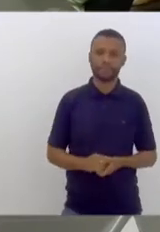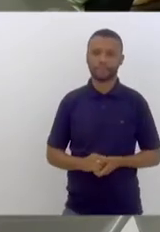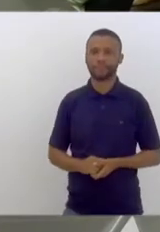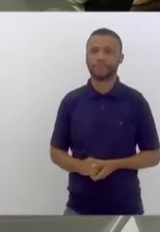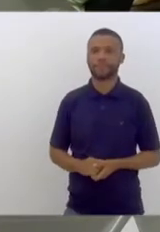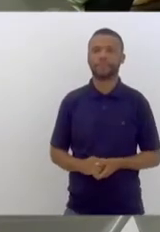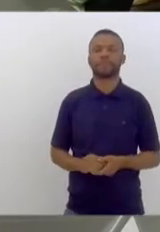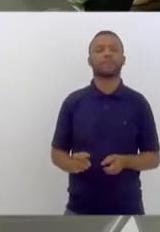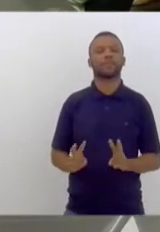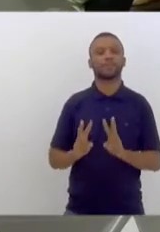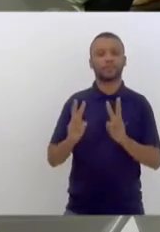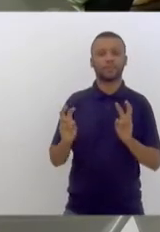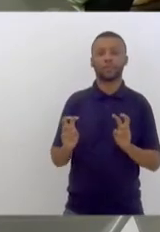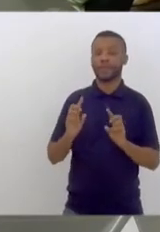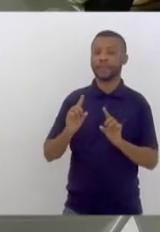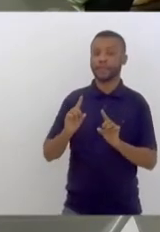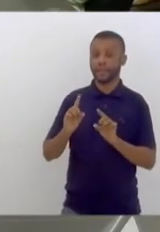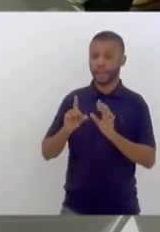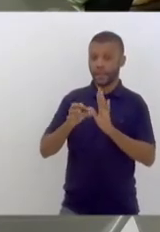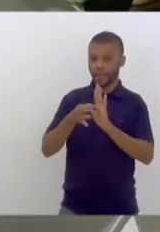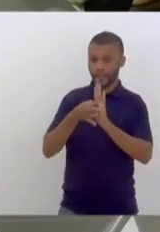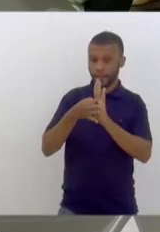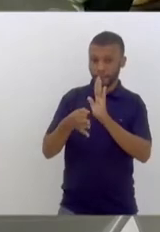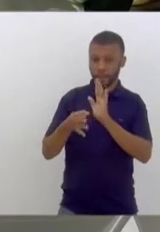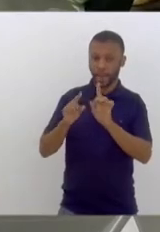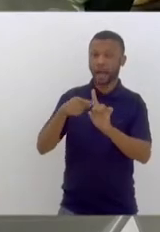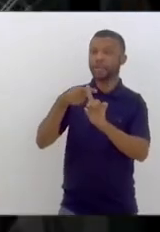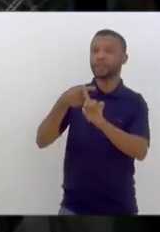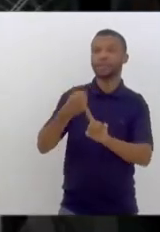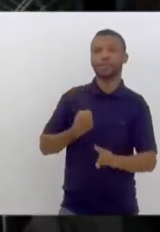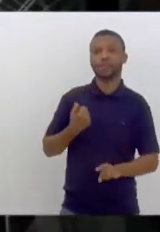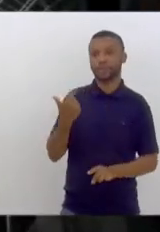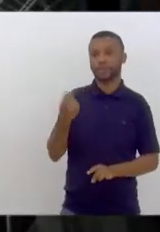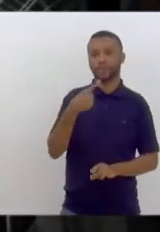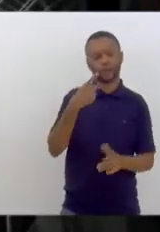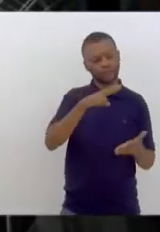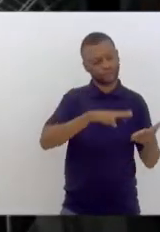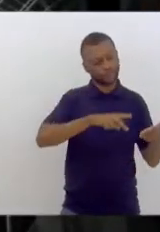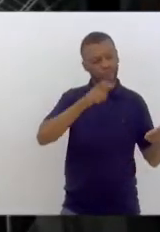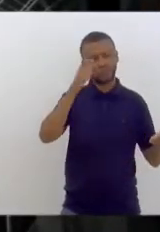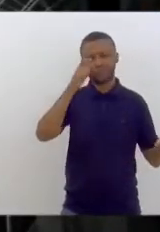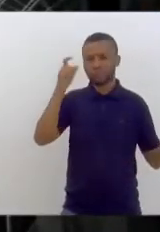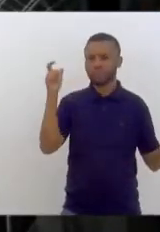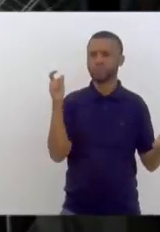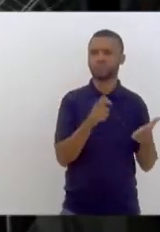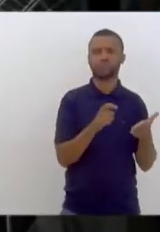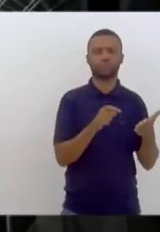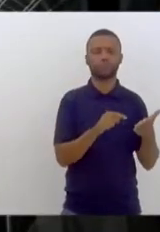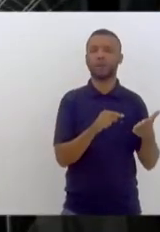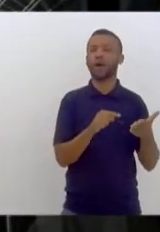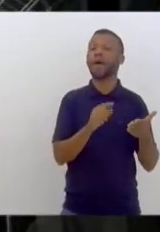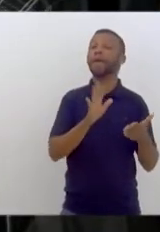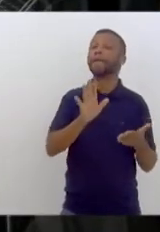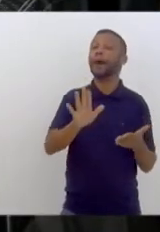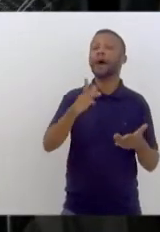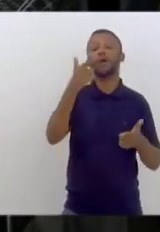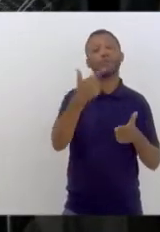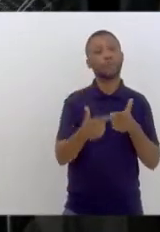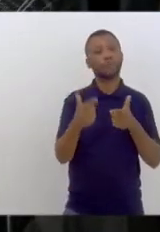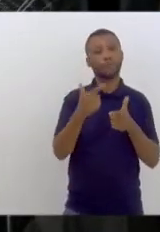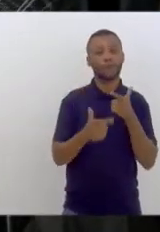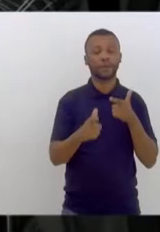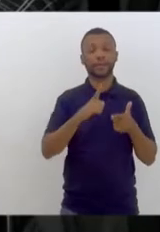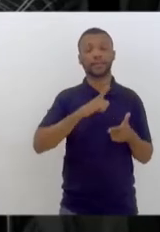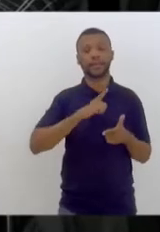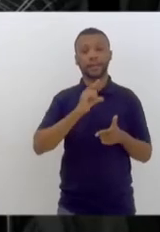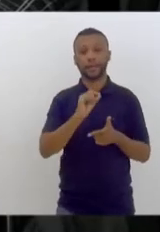em relação a essa aditiva número 21, quando a gente leu, a gente achou bastante interessante. O problema é que tem uma